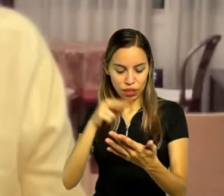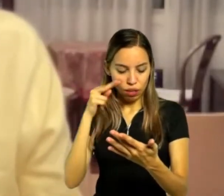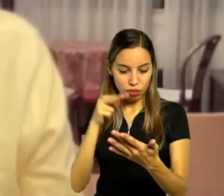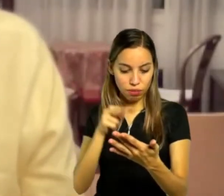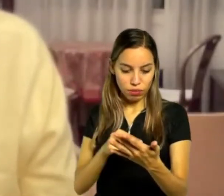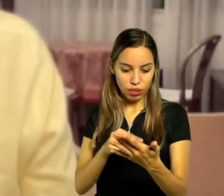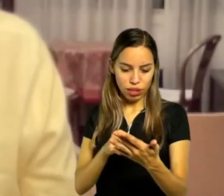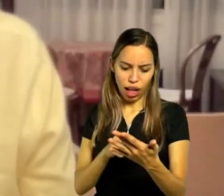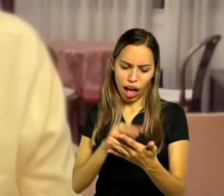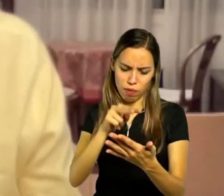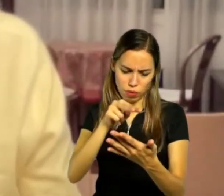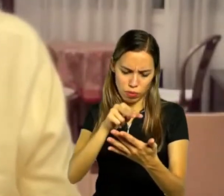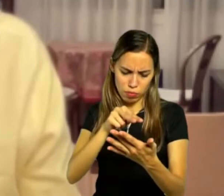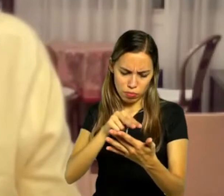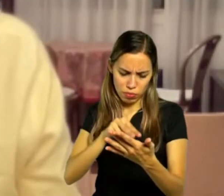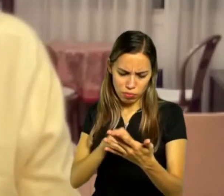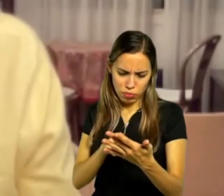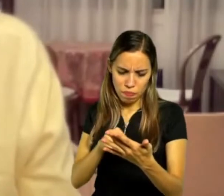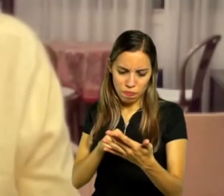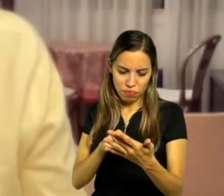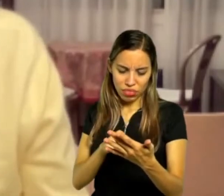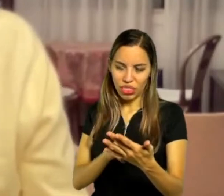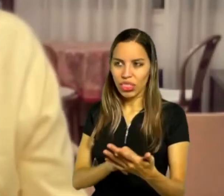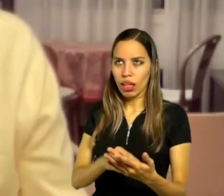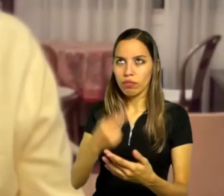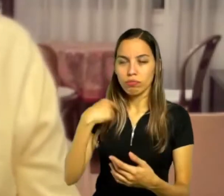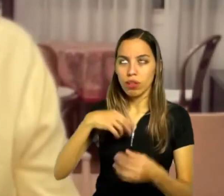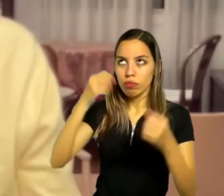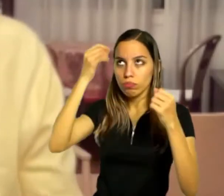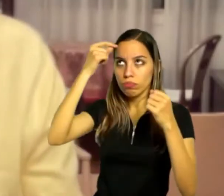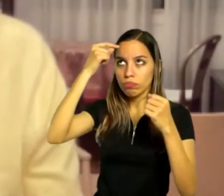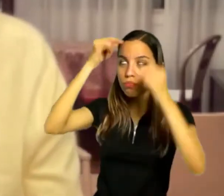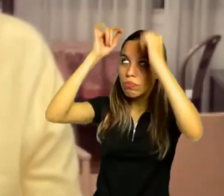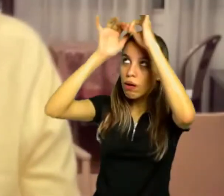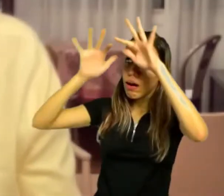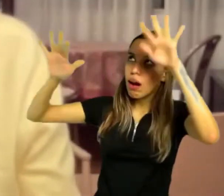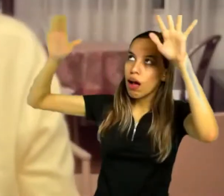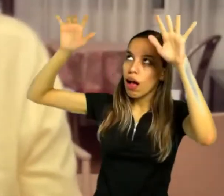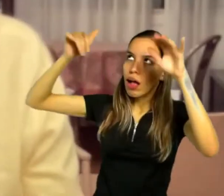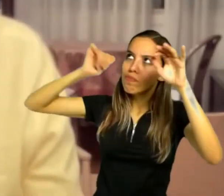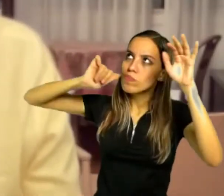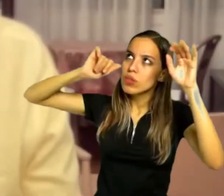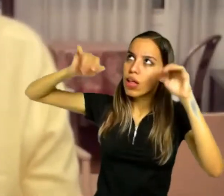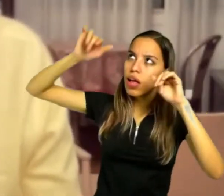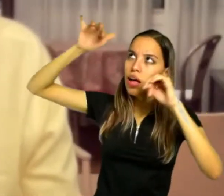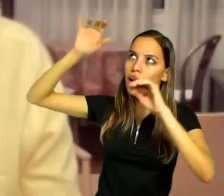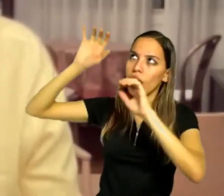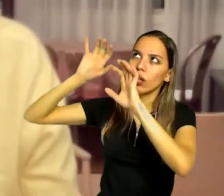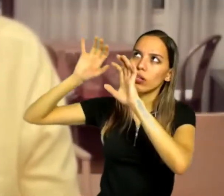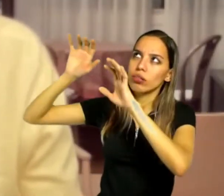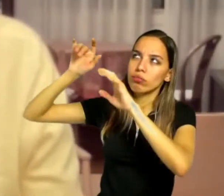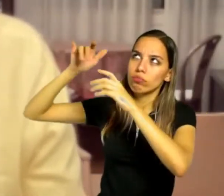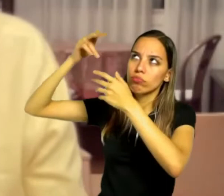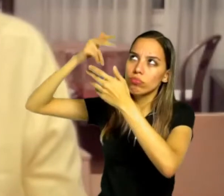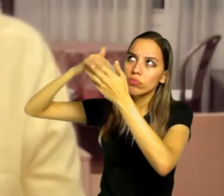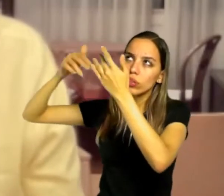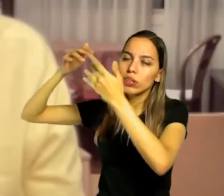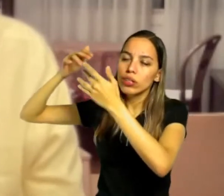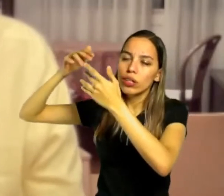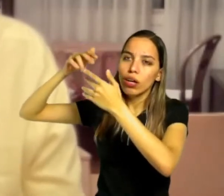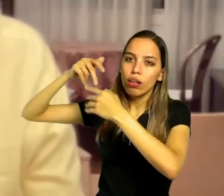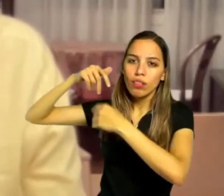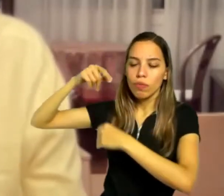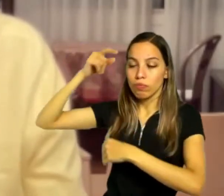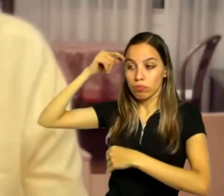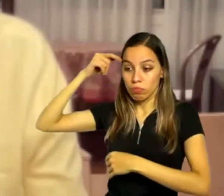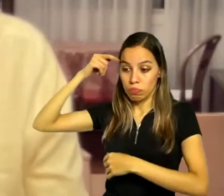aí depois eu descobri o Machado de Assis. E aí eu entrei num outro nível de densidade da leitura, né? Aí comecei a